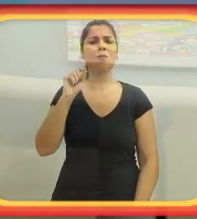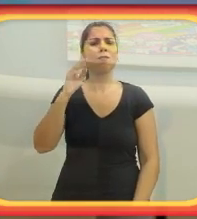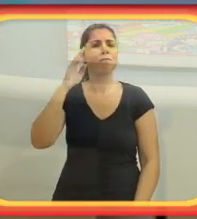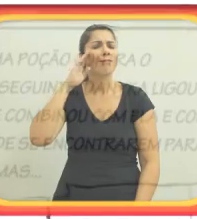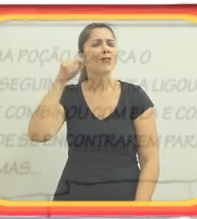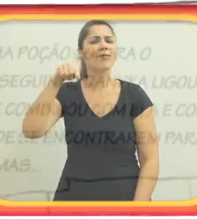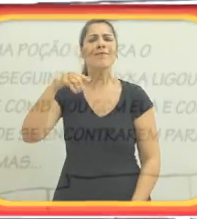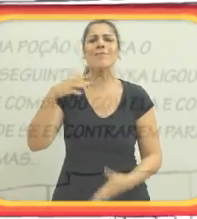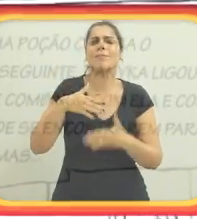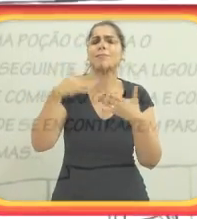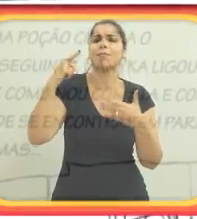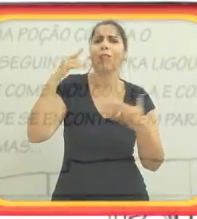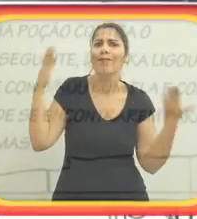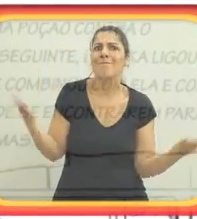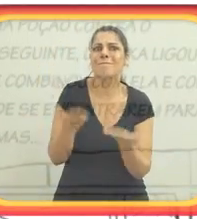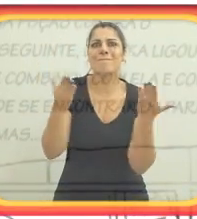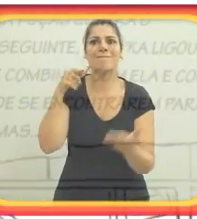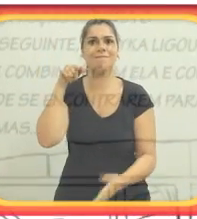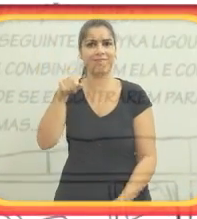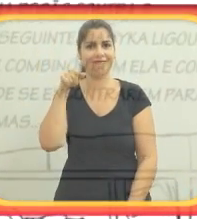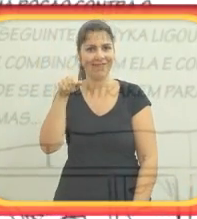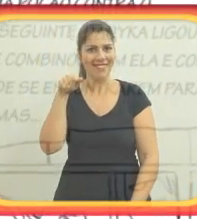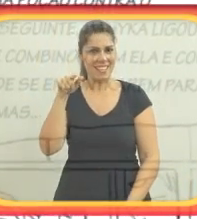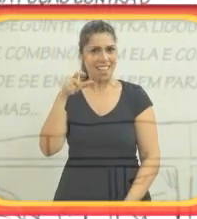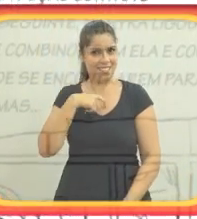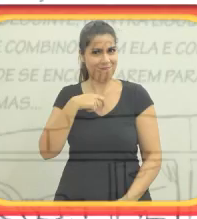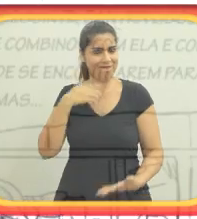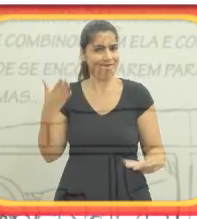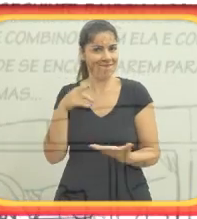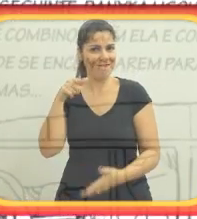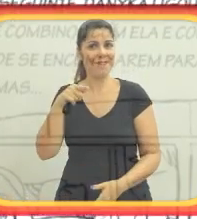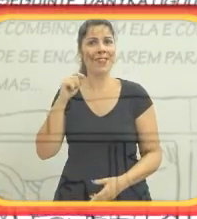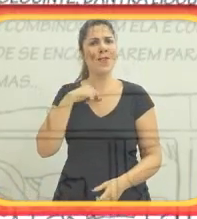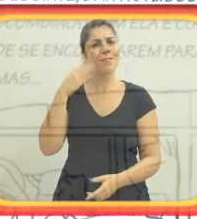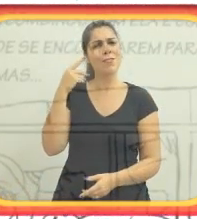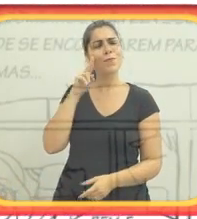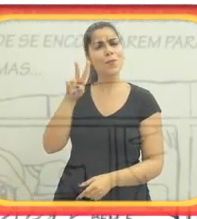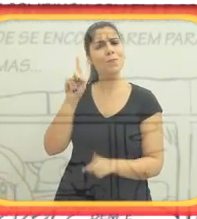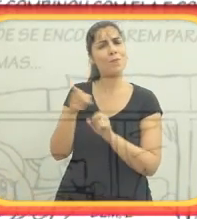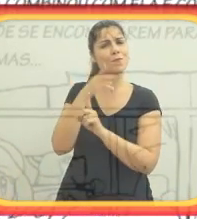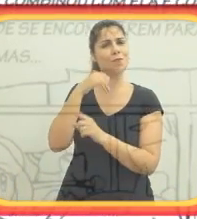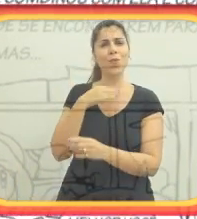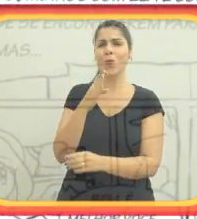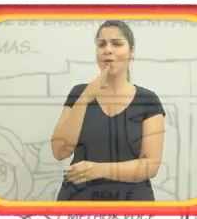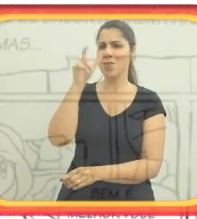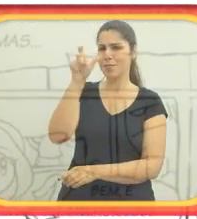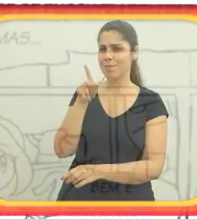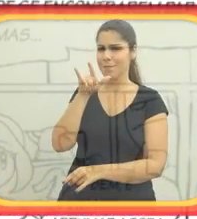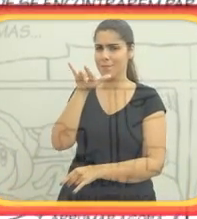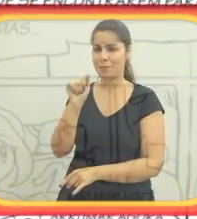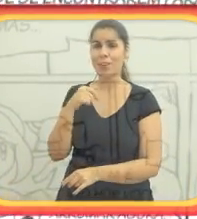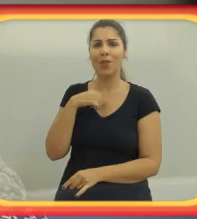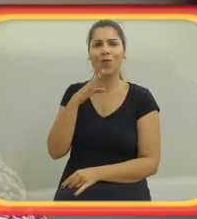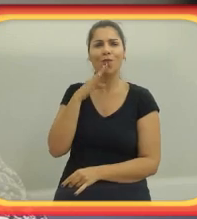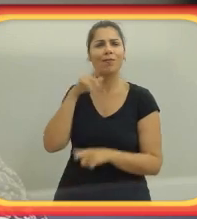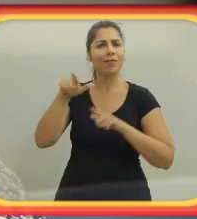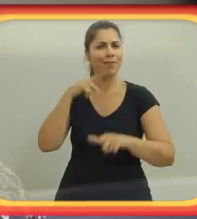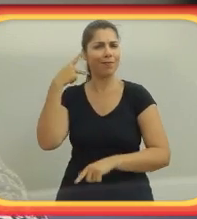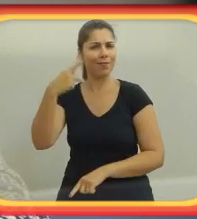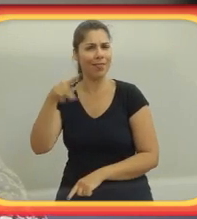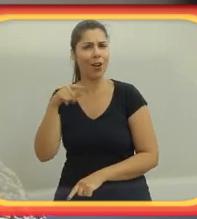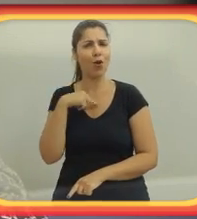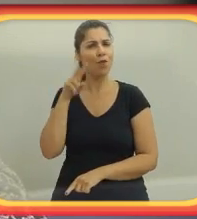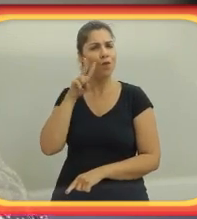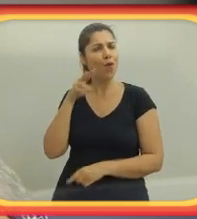para ela dentro da sala de aula. Essa história do mangá, em relação a isso, eu fui uma grande incentivadora. Desde o